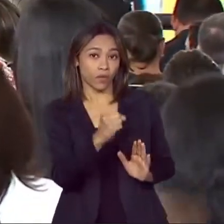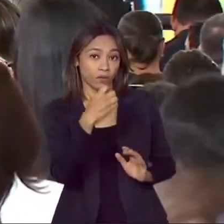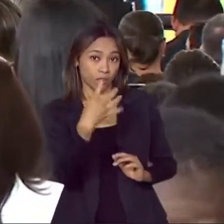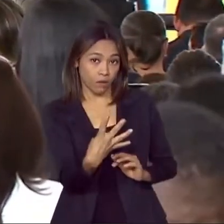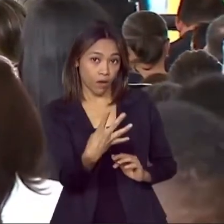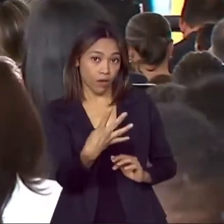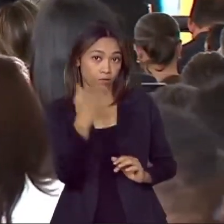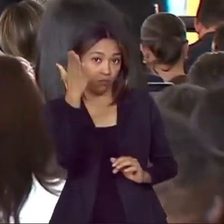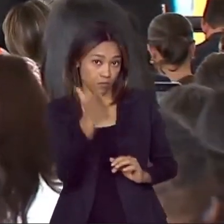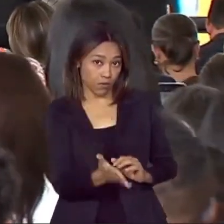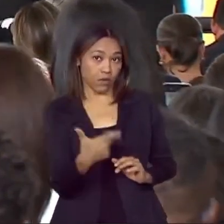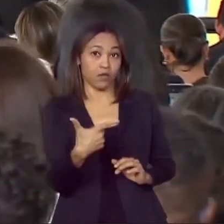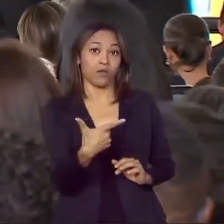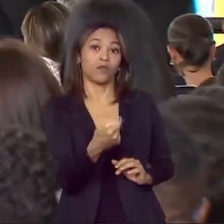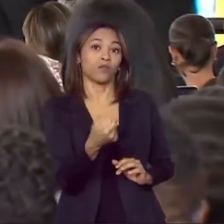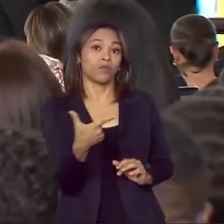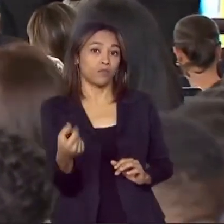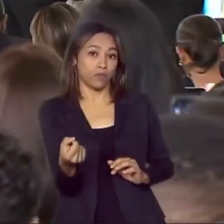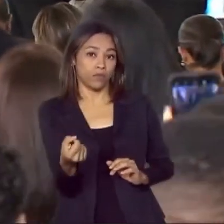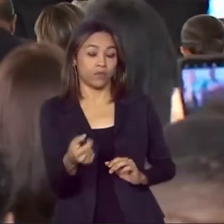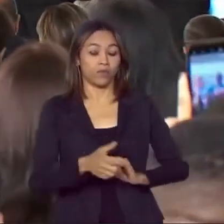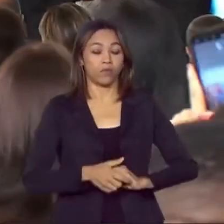5.384 de 2020.